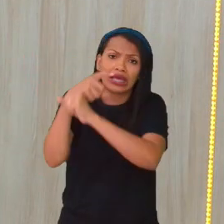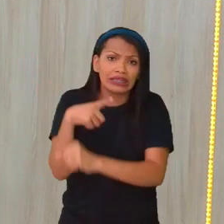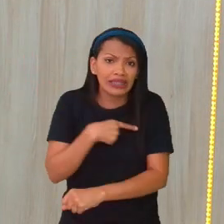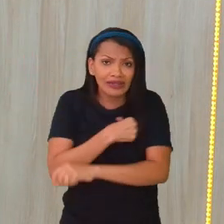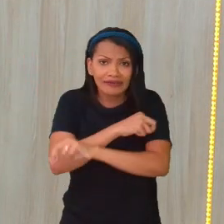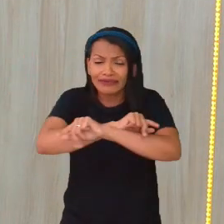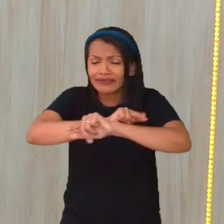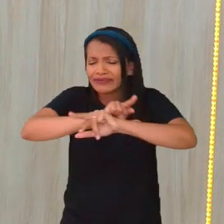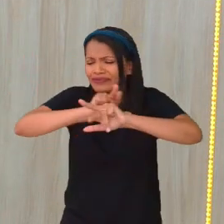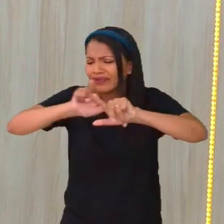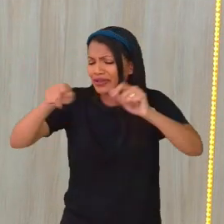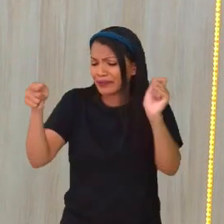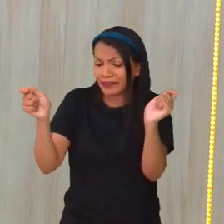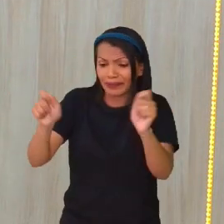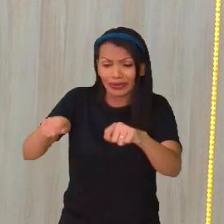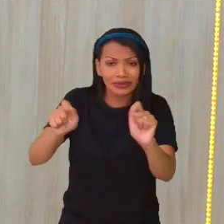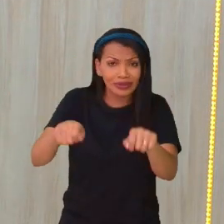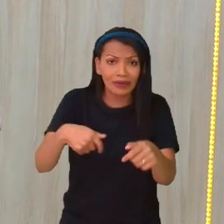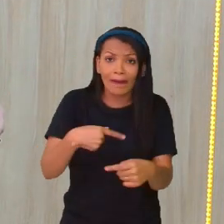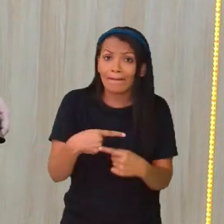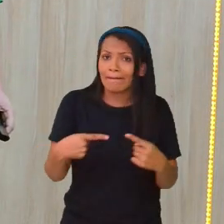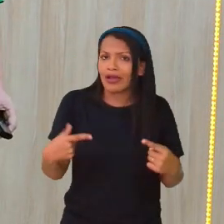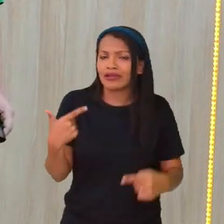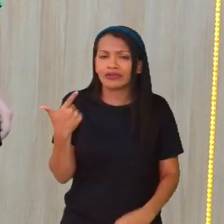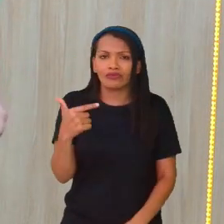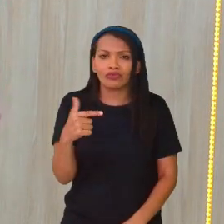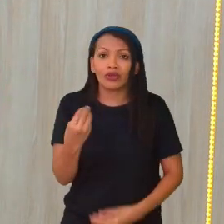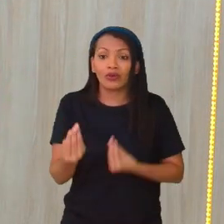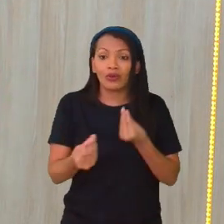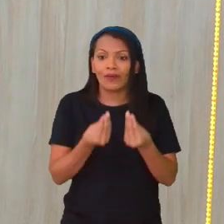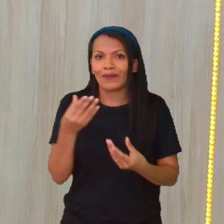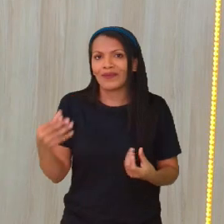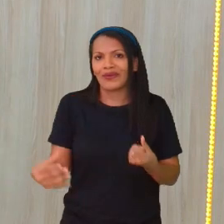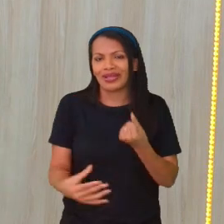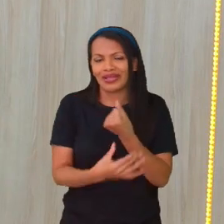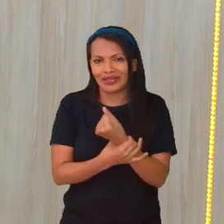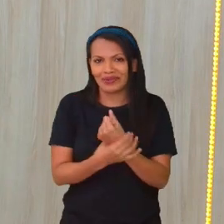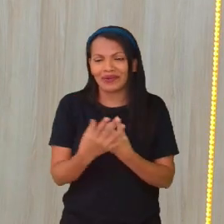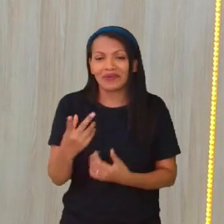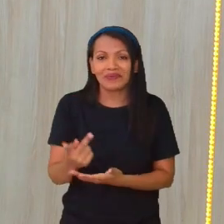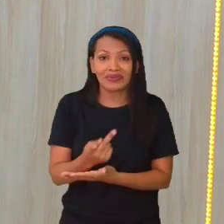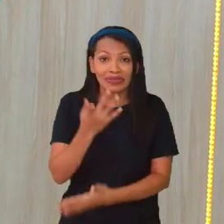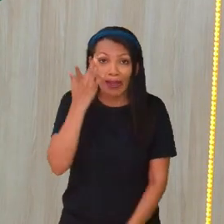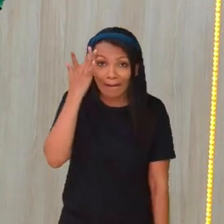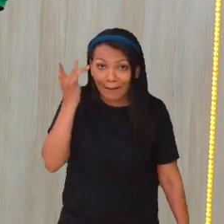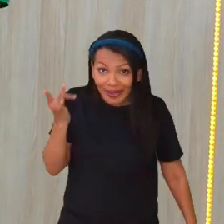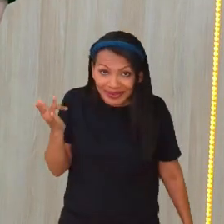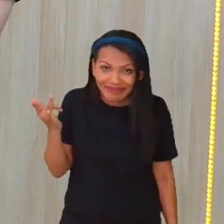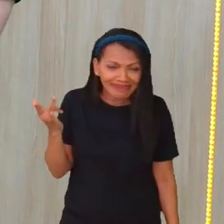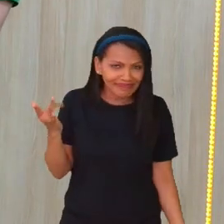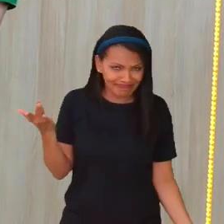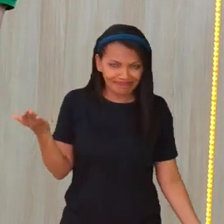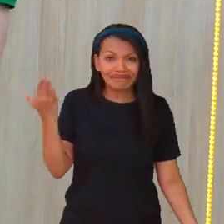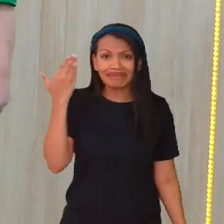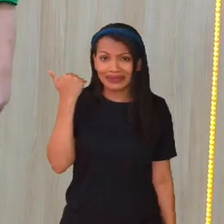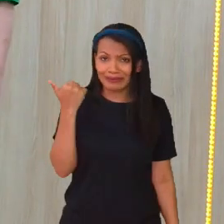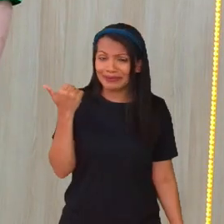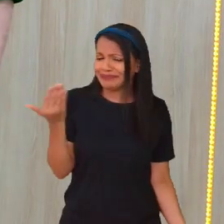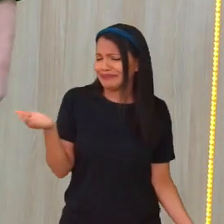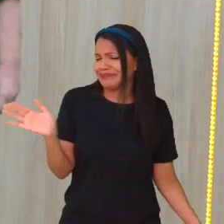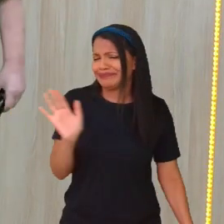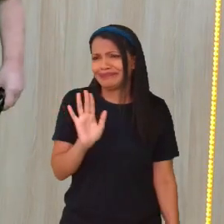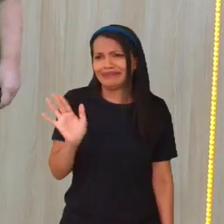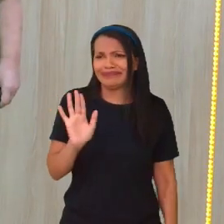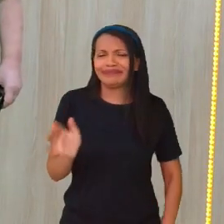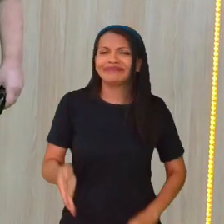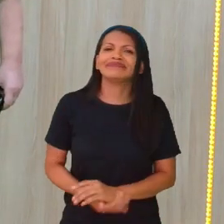possibilidades, mas você não tem como garantir o que, é que vai acontecer amanhã, tá? Então, isso é um experimento aleatório.